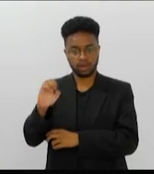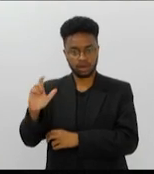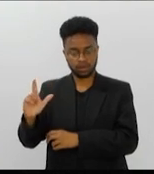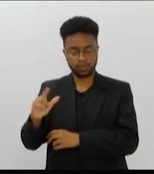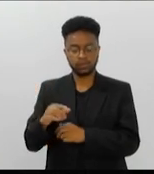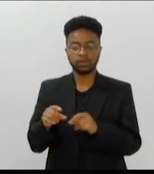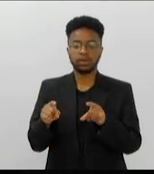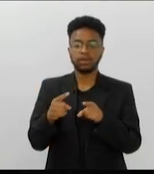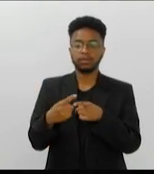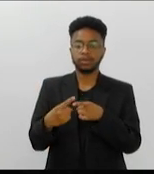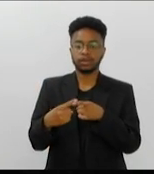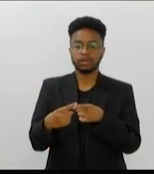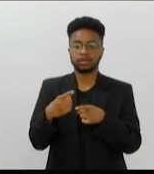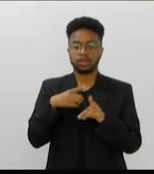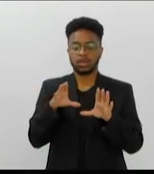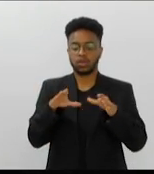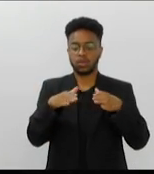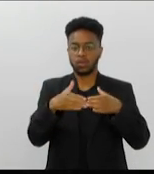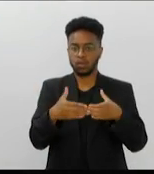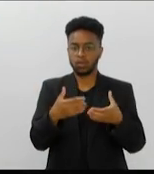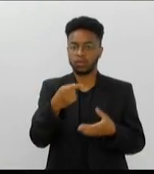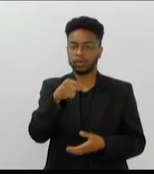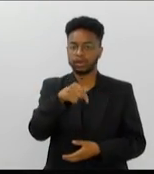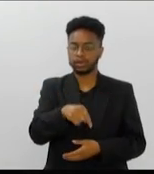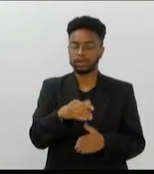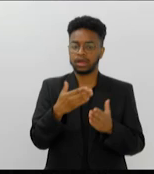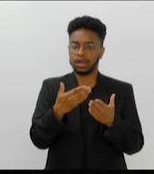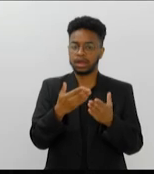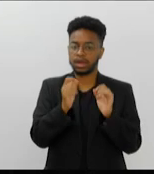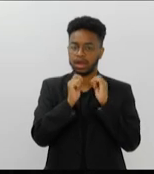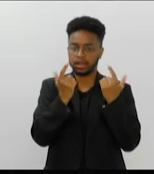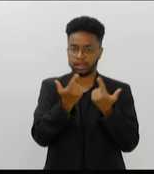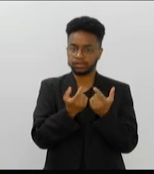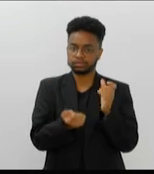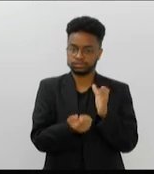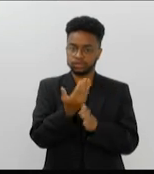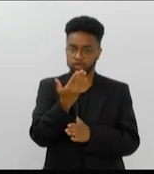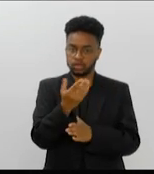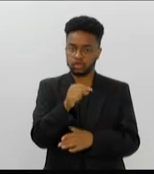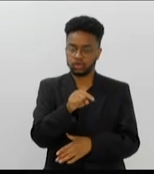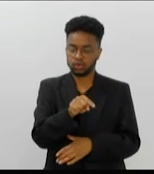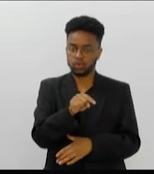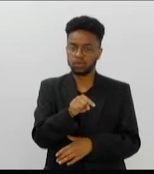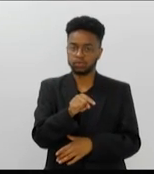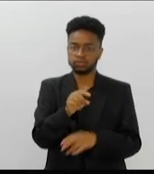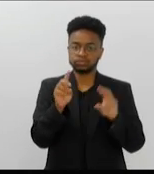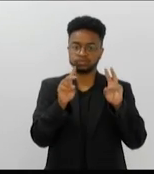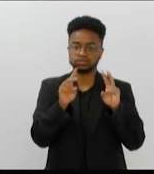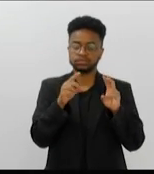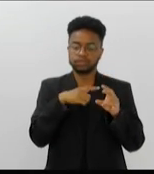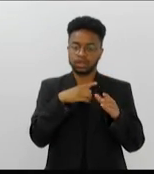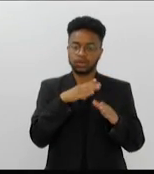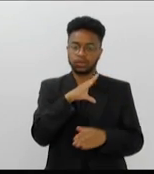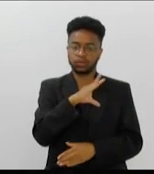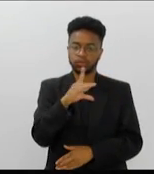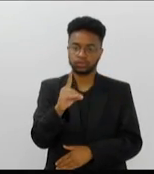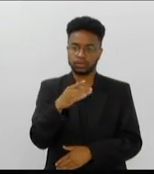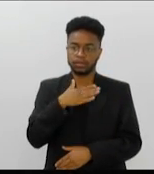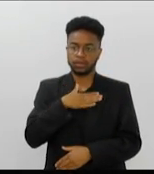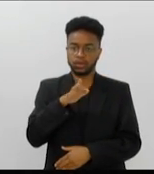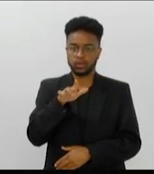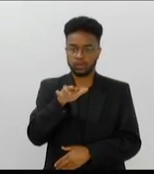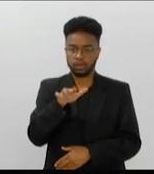cuja frente parlamentar foi criada aqui, não é? Na Alerj, sob a coordenação do meu